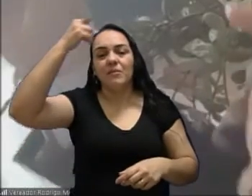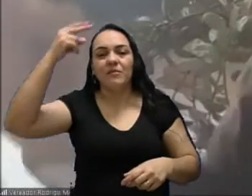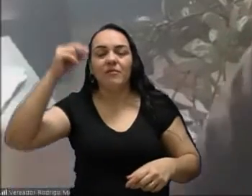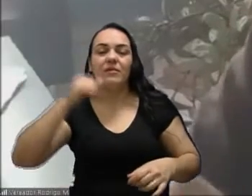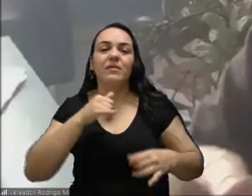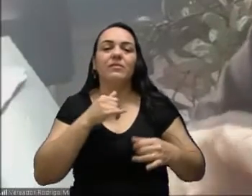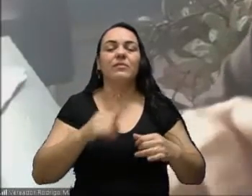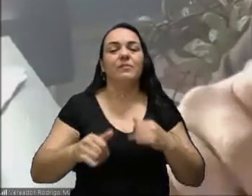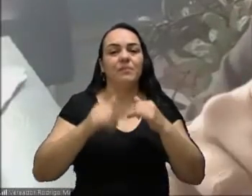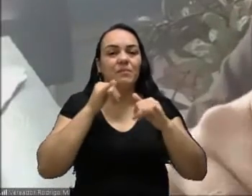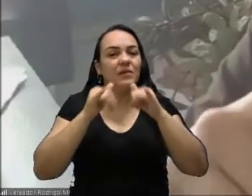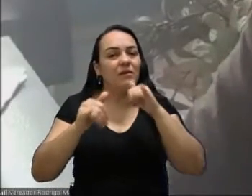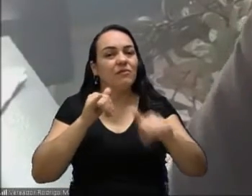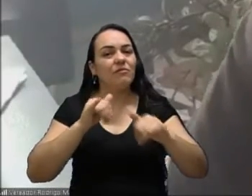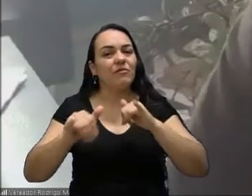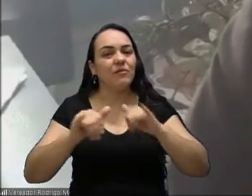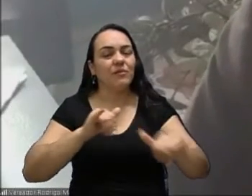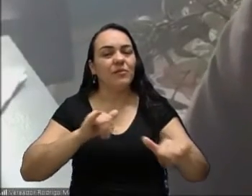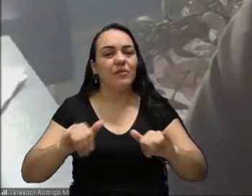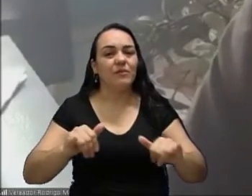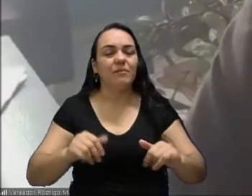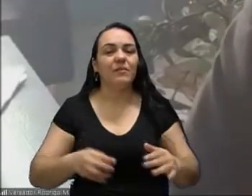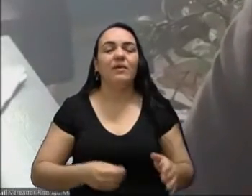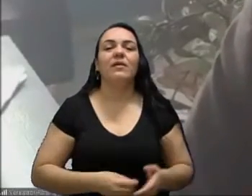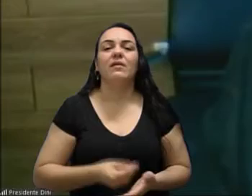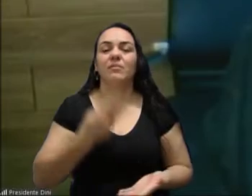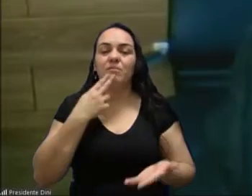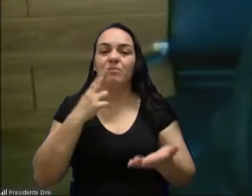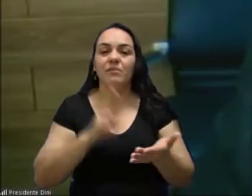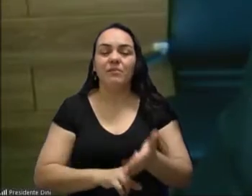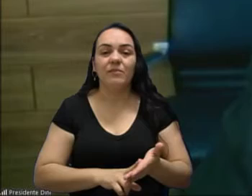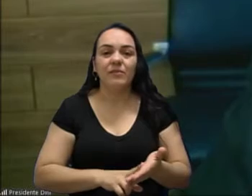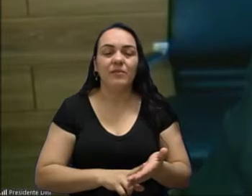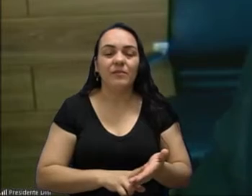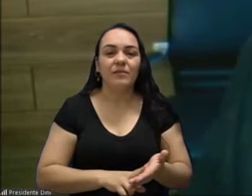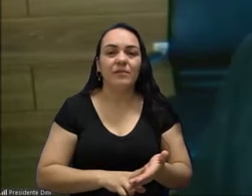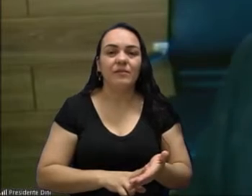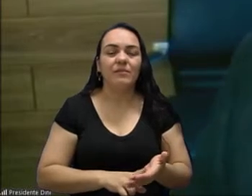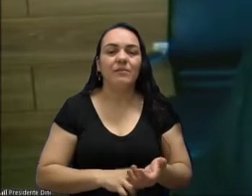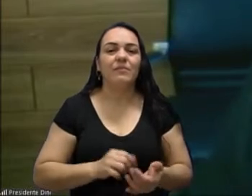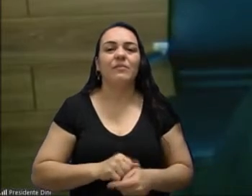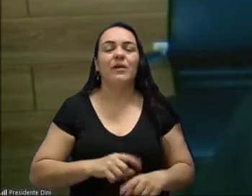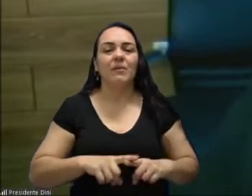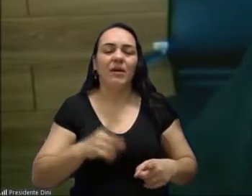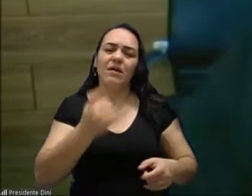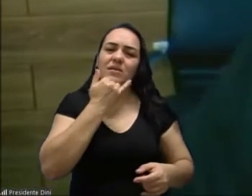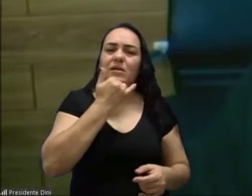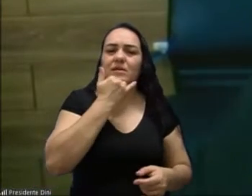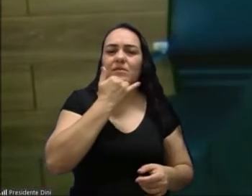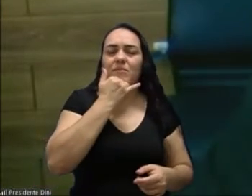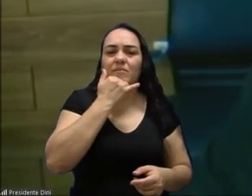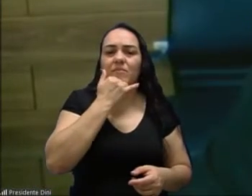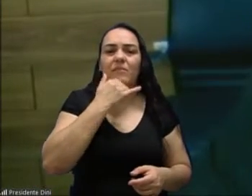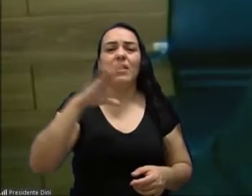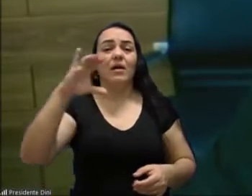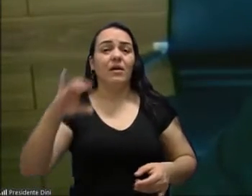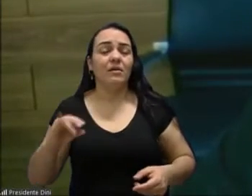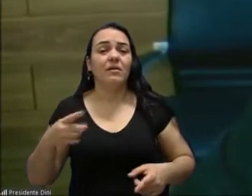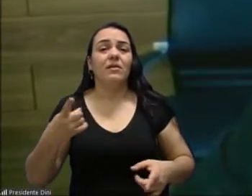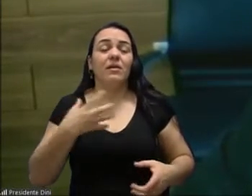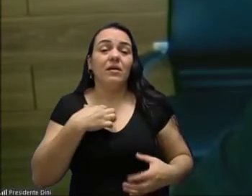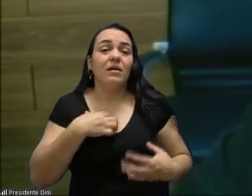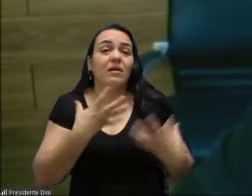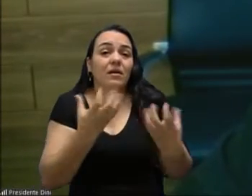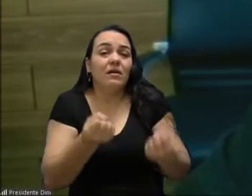informar, lá em cima, eles já protocolaram na Câmara... vereador Manga, vereador Manga, só me desculpe, a vereadora Yara está ansiosa,